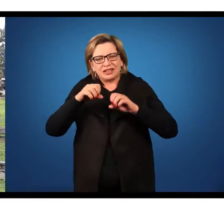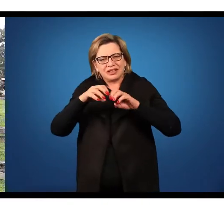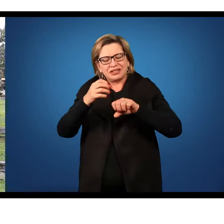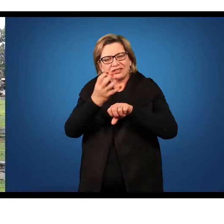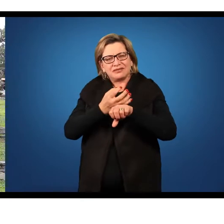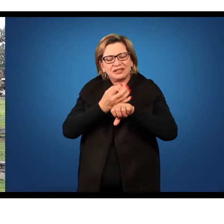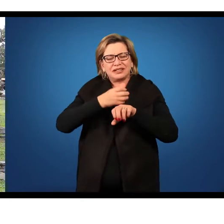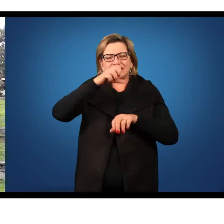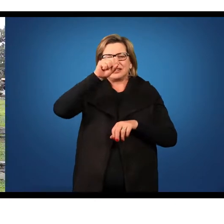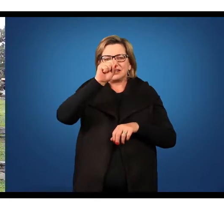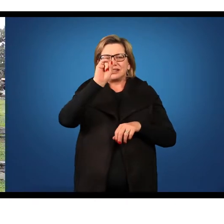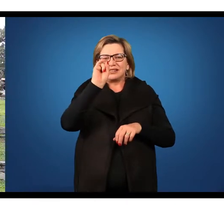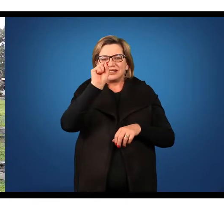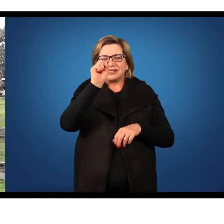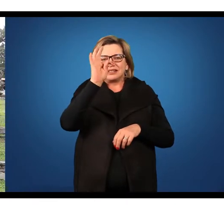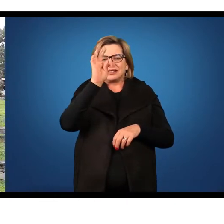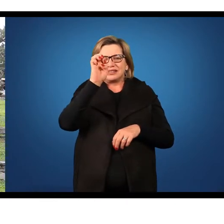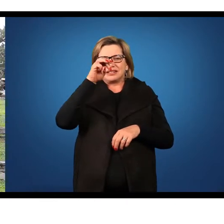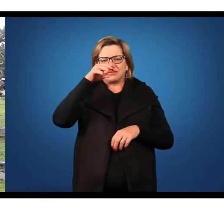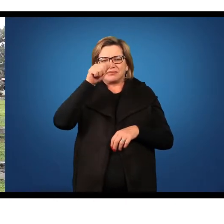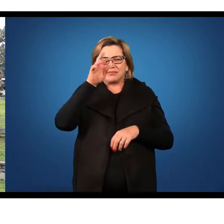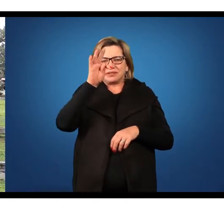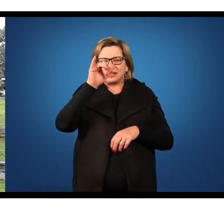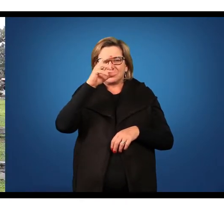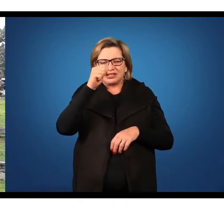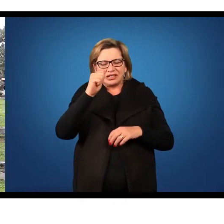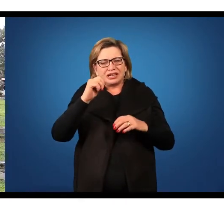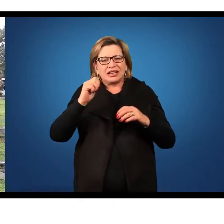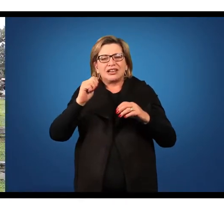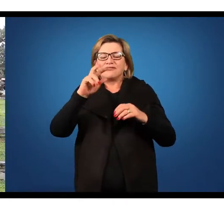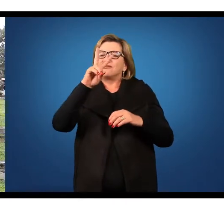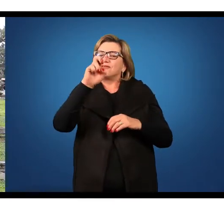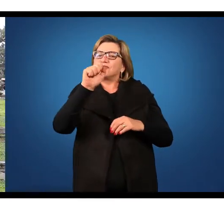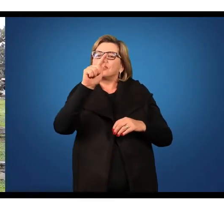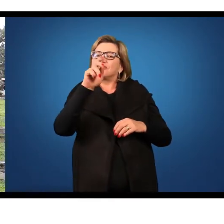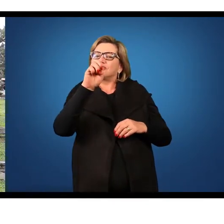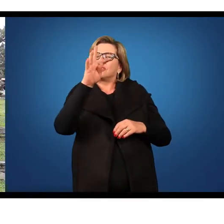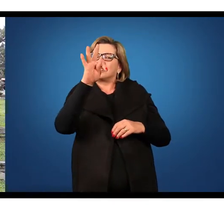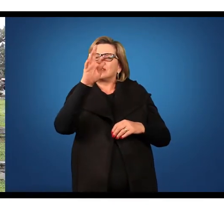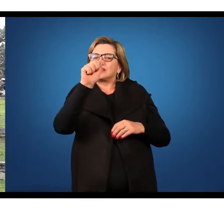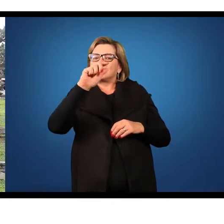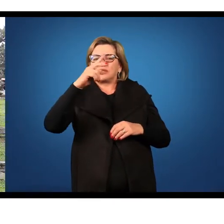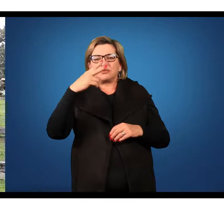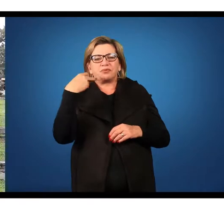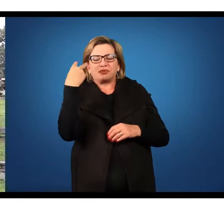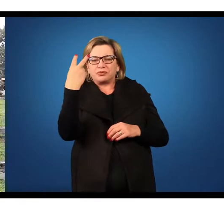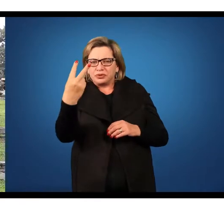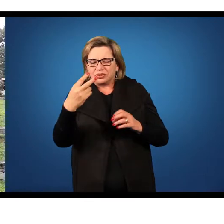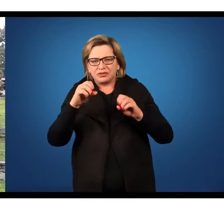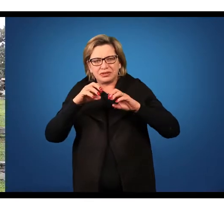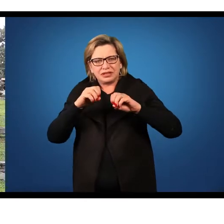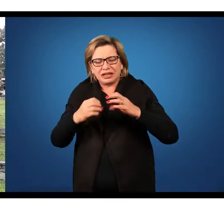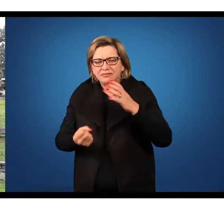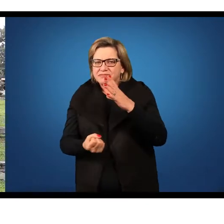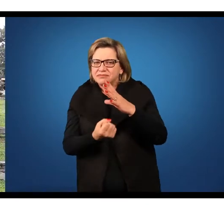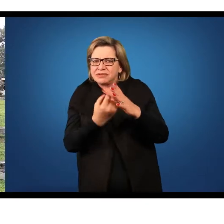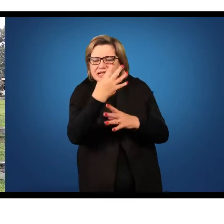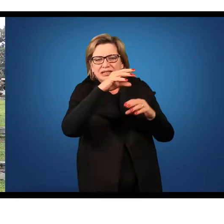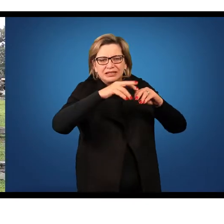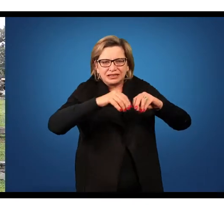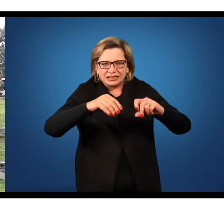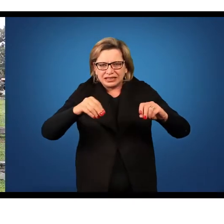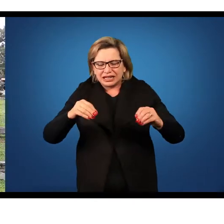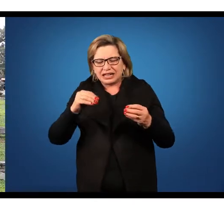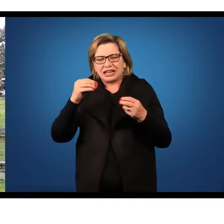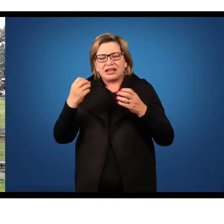2, onde nós iremos estudar os vegetais, as plantas vasculares terrestres, tá? Plantas vasculares